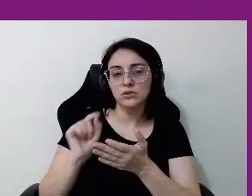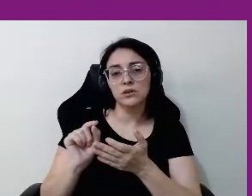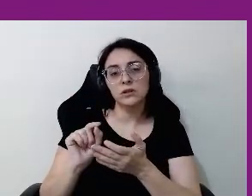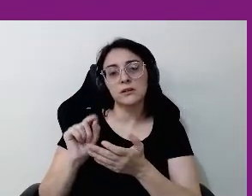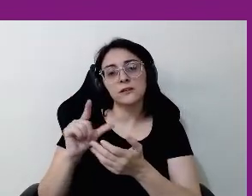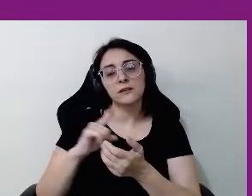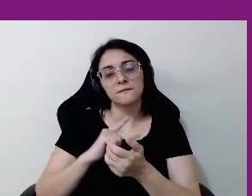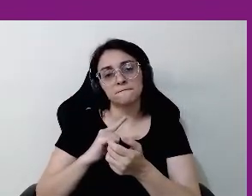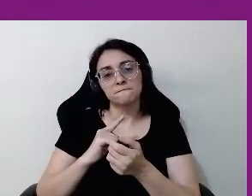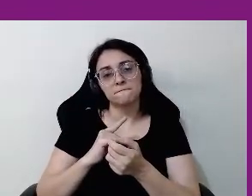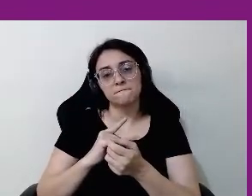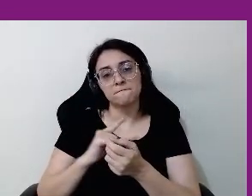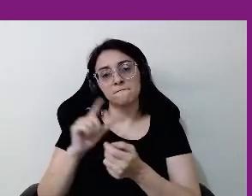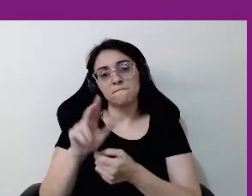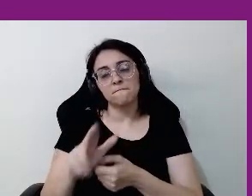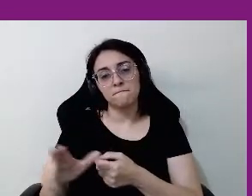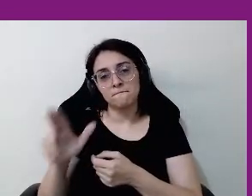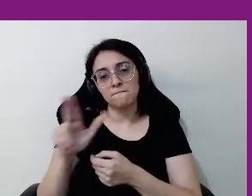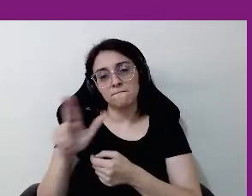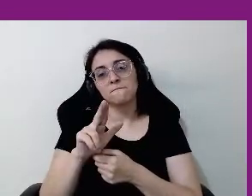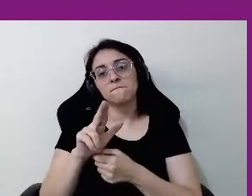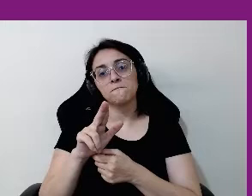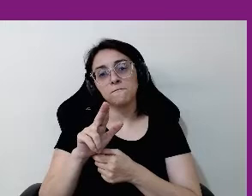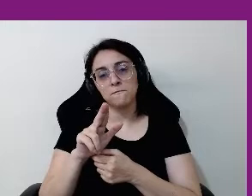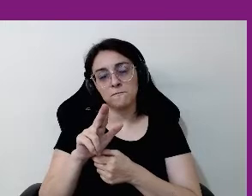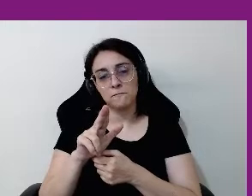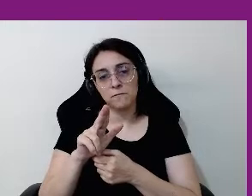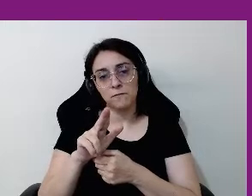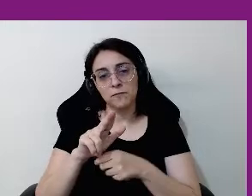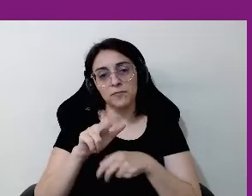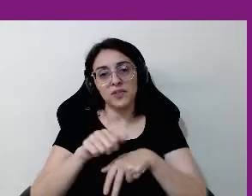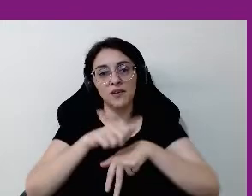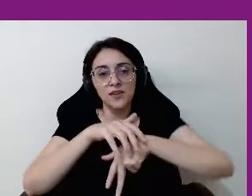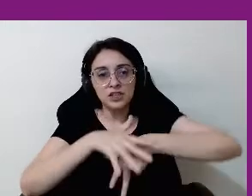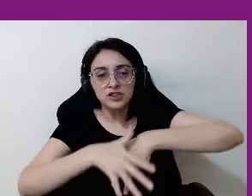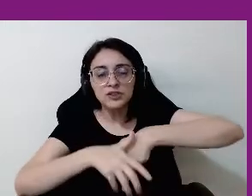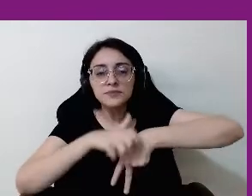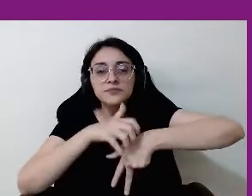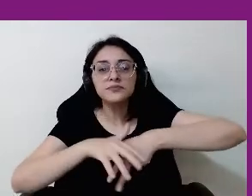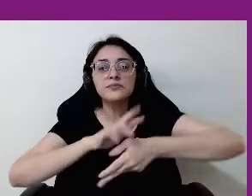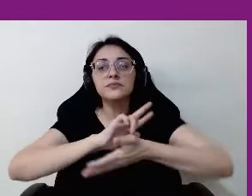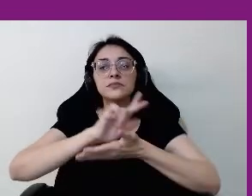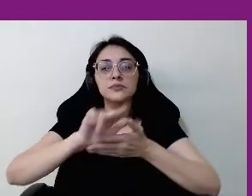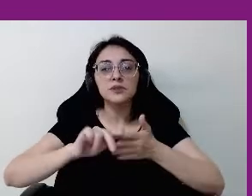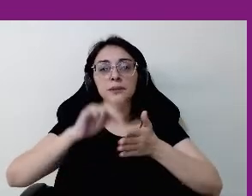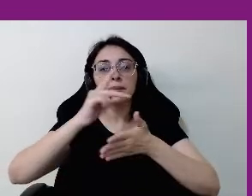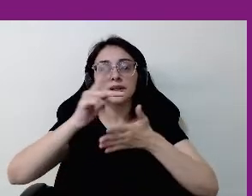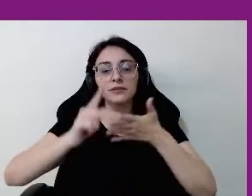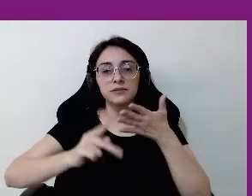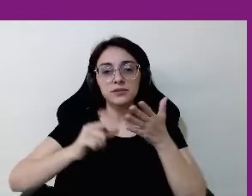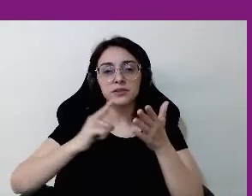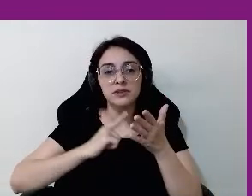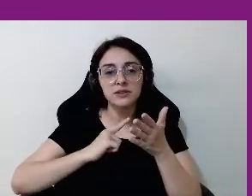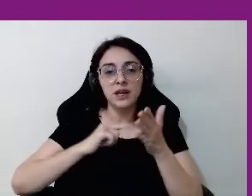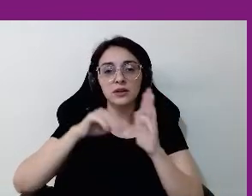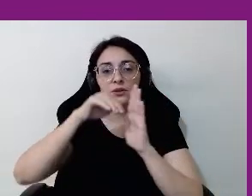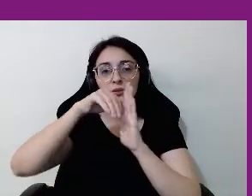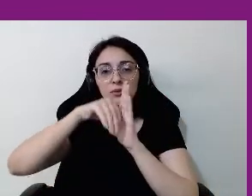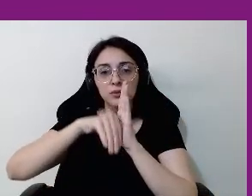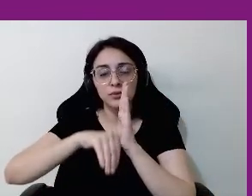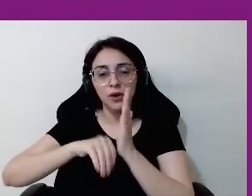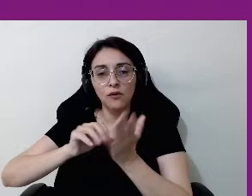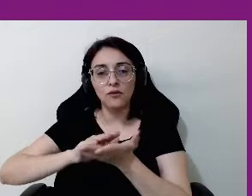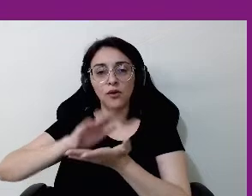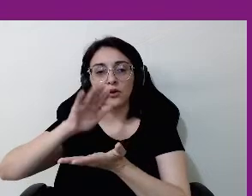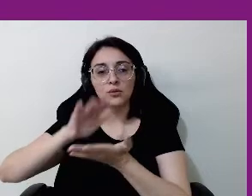há o uso de ventilação com diferentes parâmetros, há uma queda nos